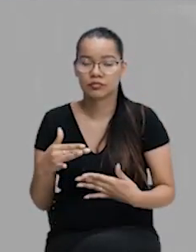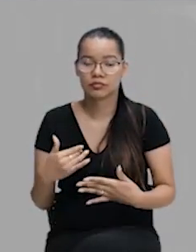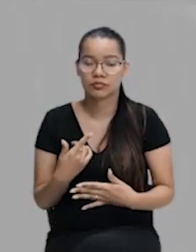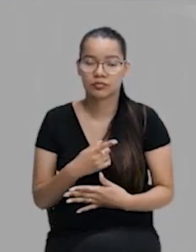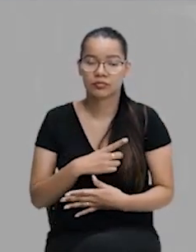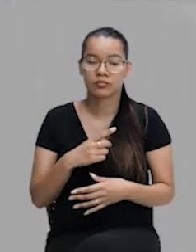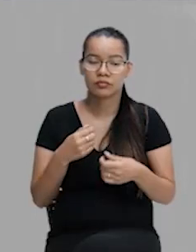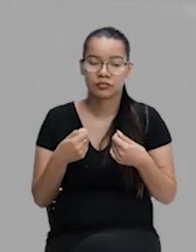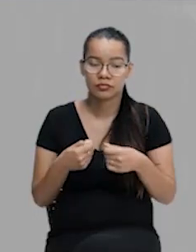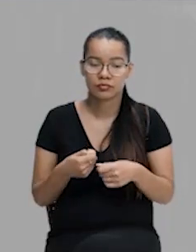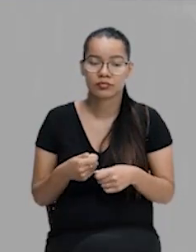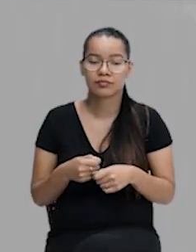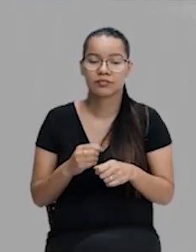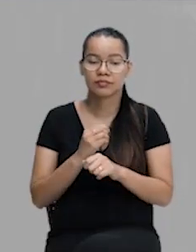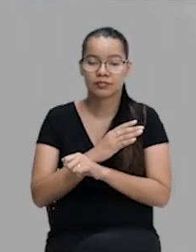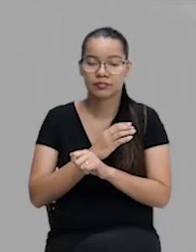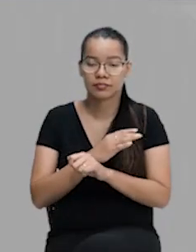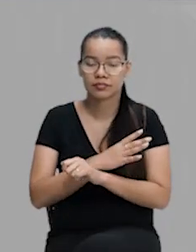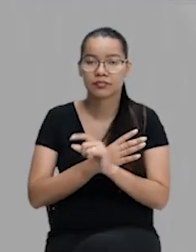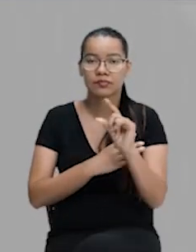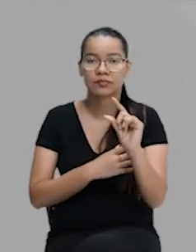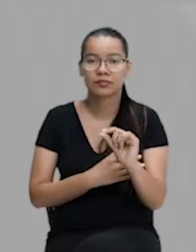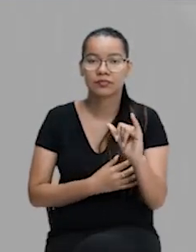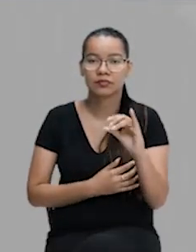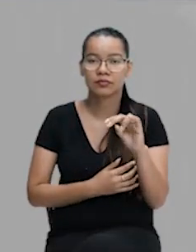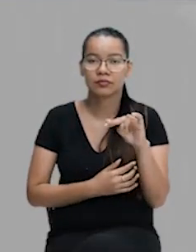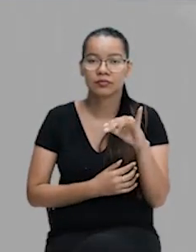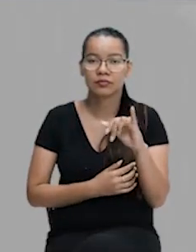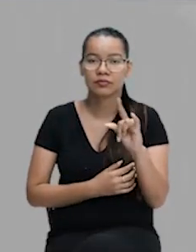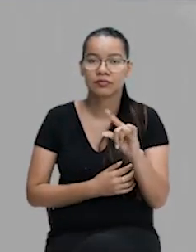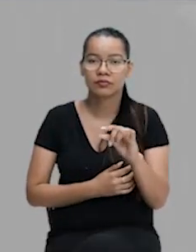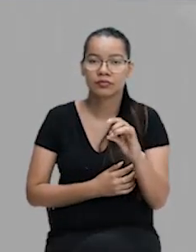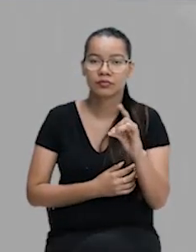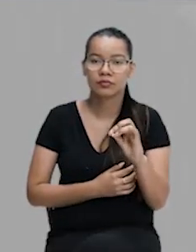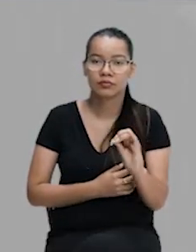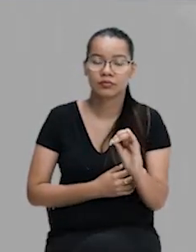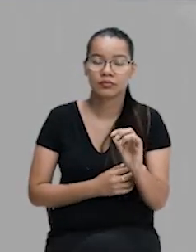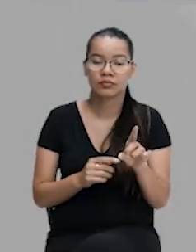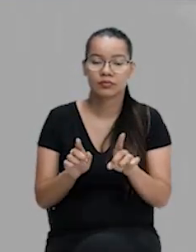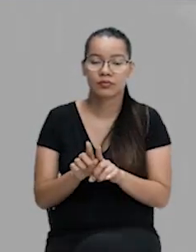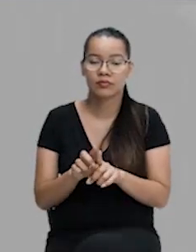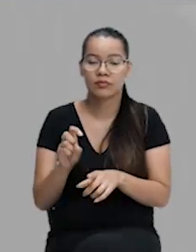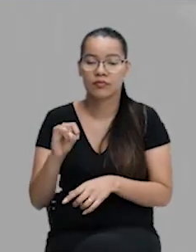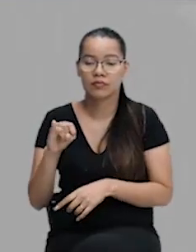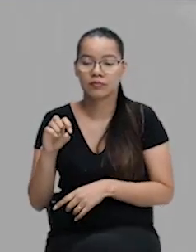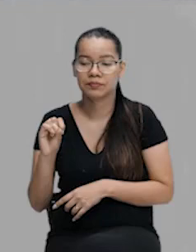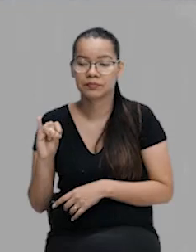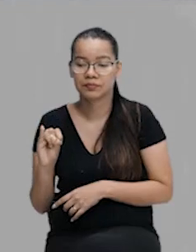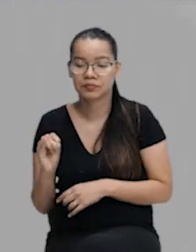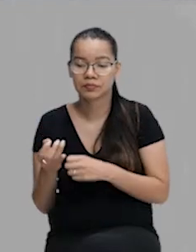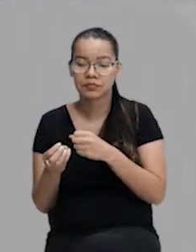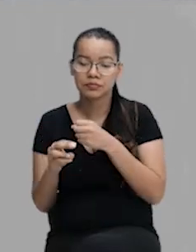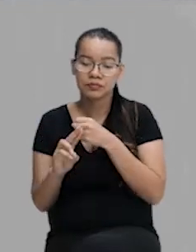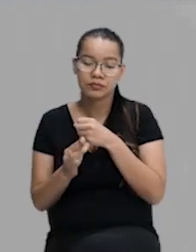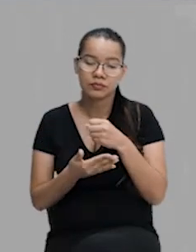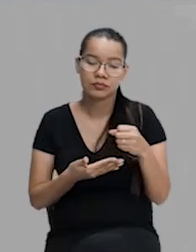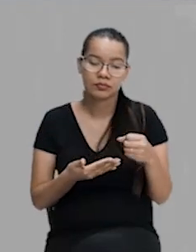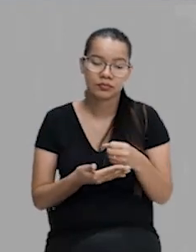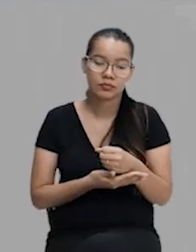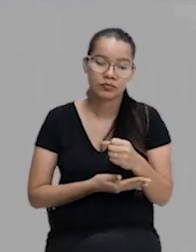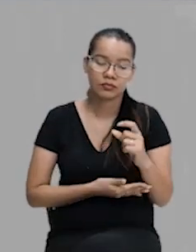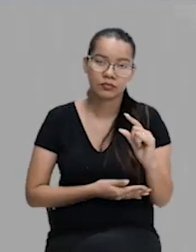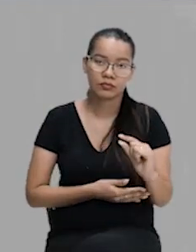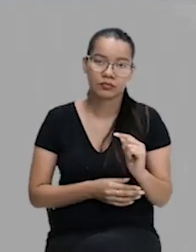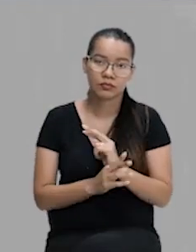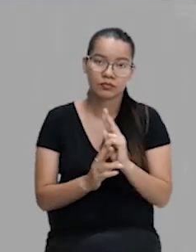ionizados nos produtos. Sais ou bases menos dissociadas. Ou então, um dos